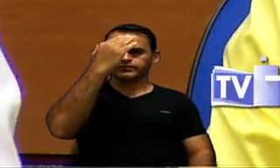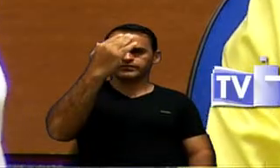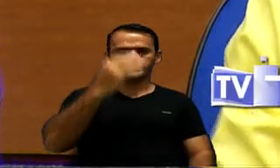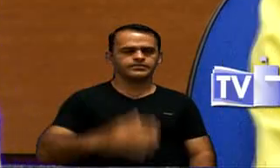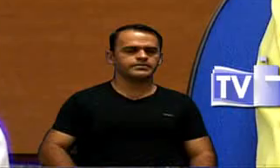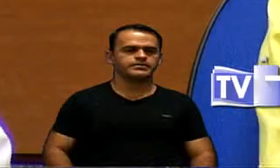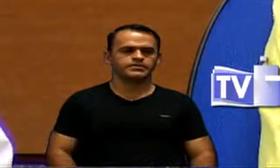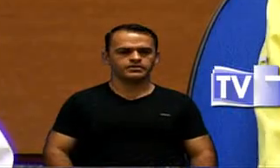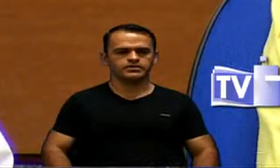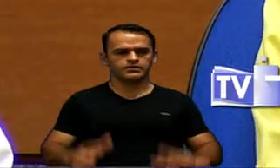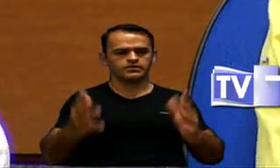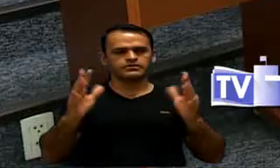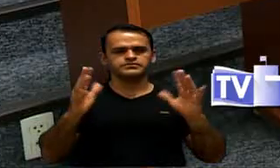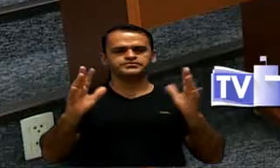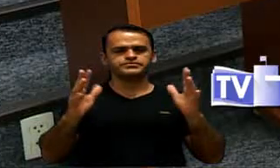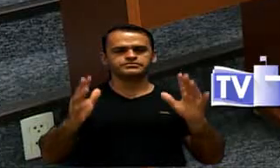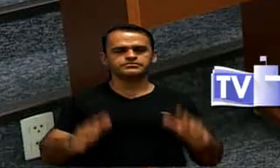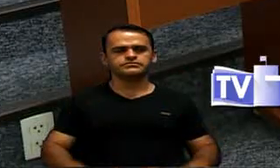Anderson.